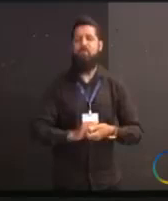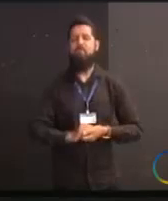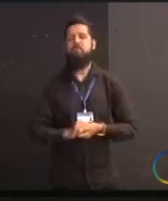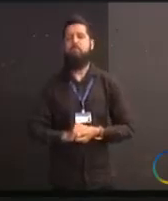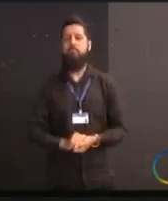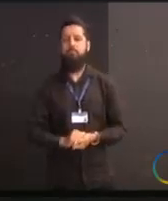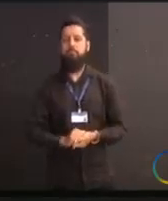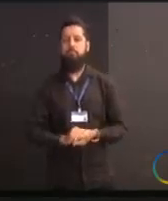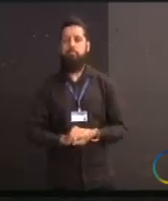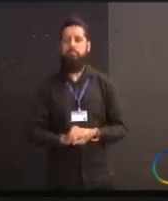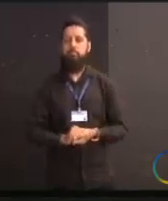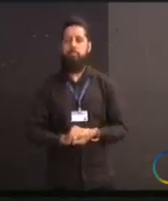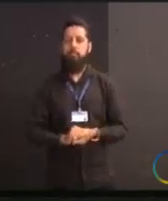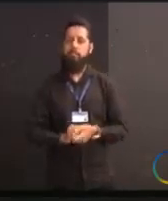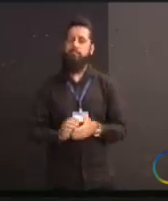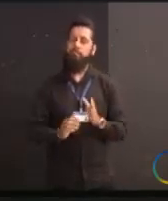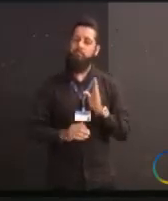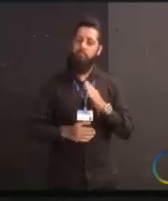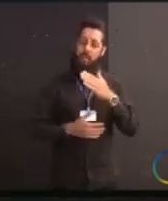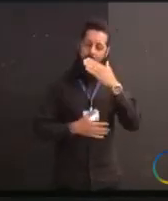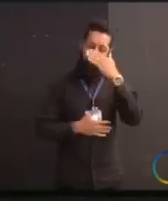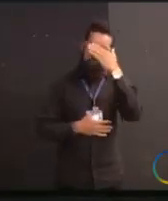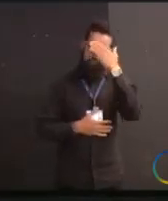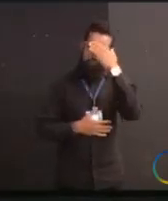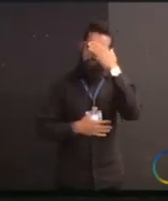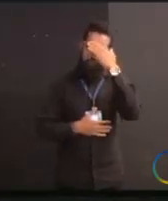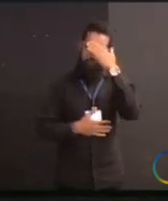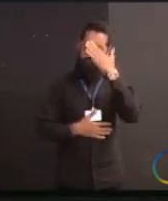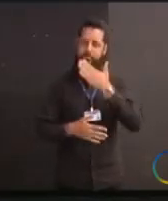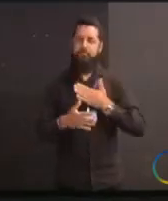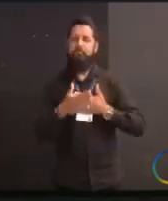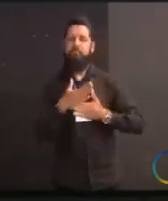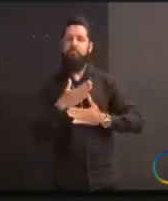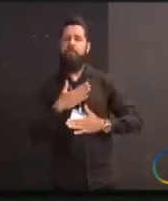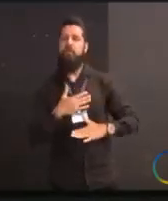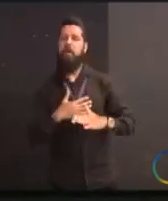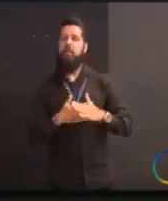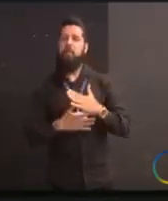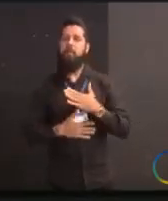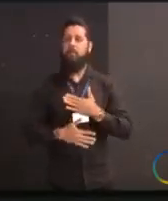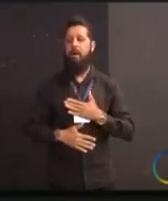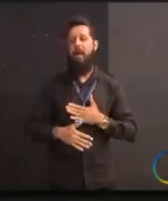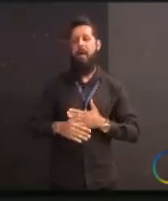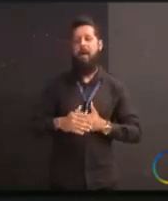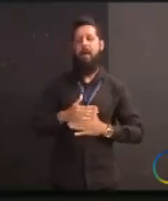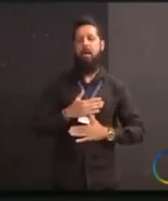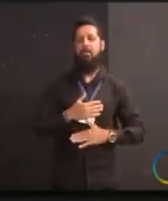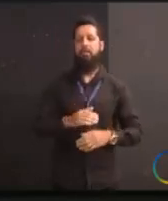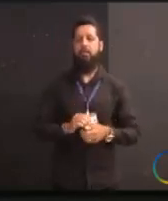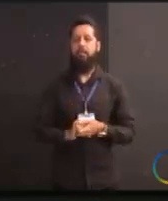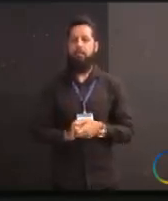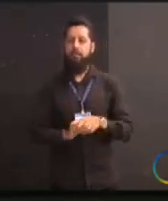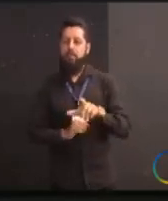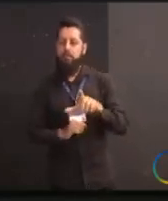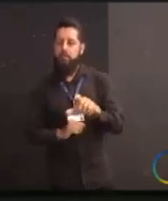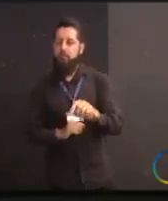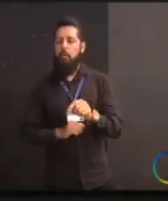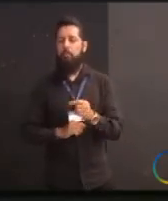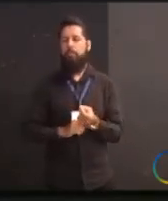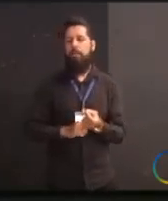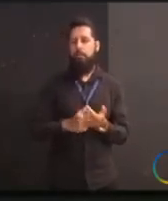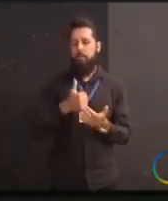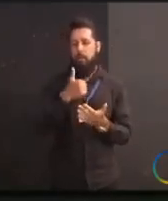nos acalmava, nos tranquilizava. Quando eu peguei a capa desse segundo trabalho, Nas Trilhas da Garça, não